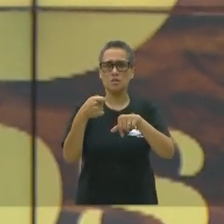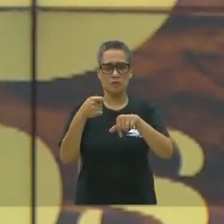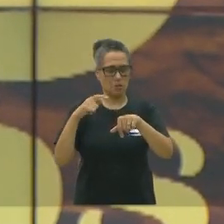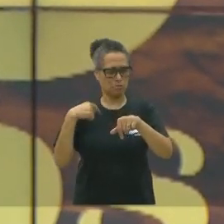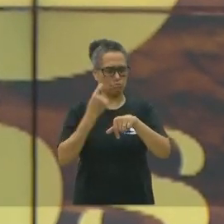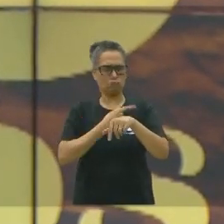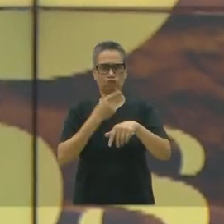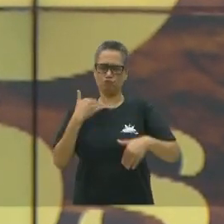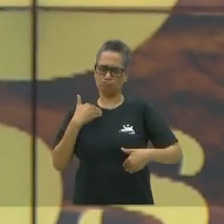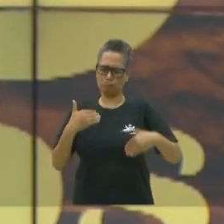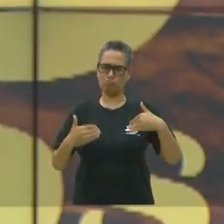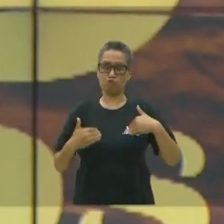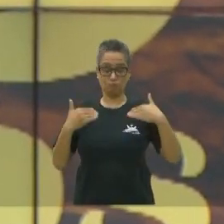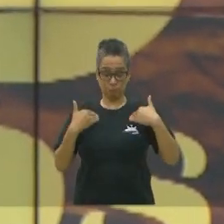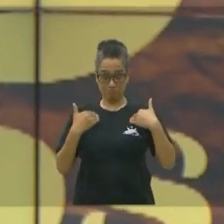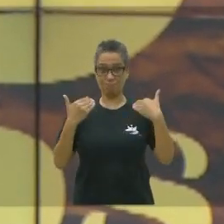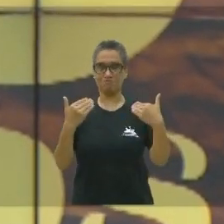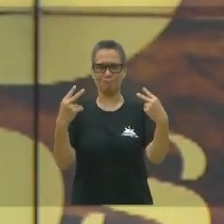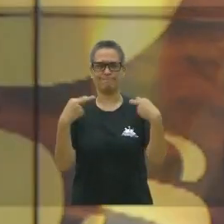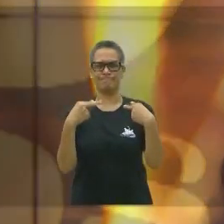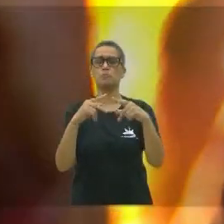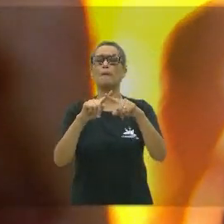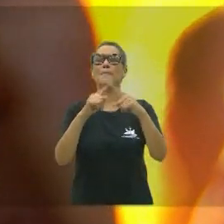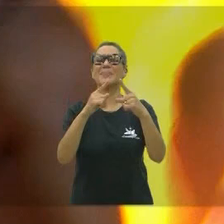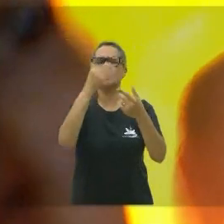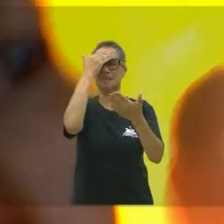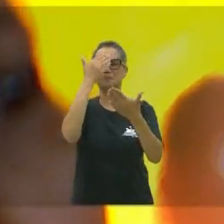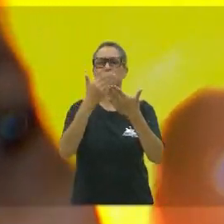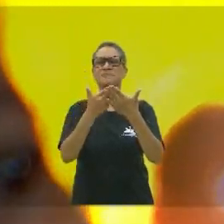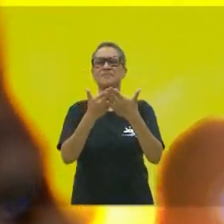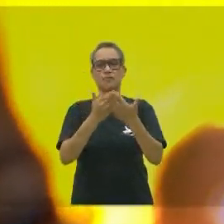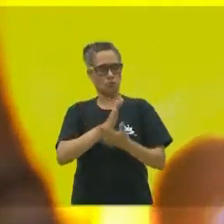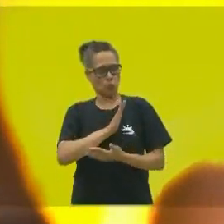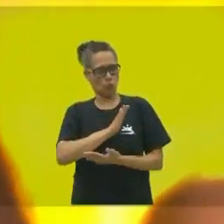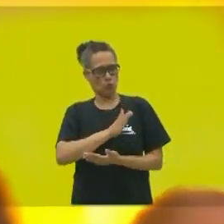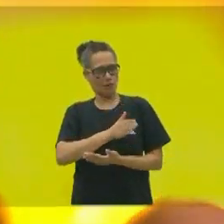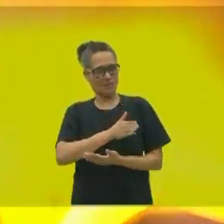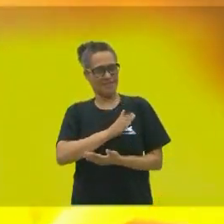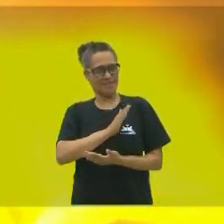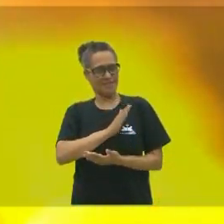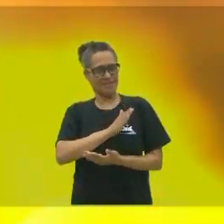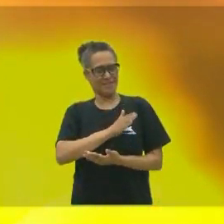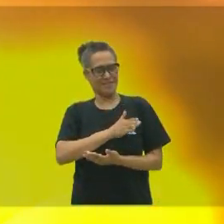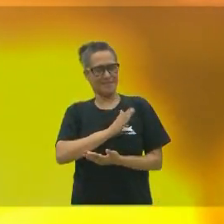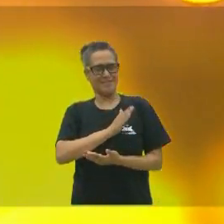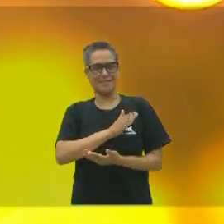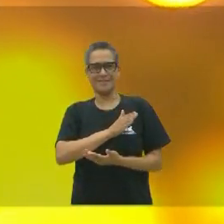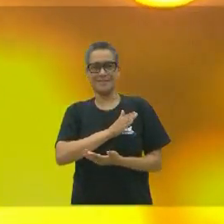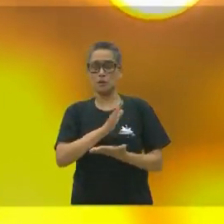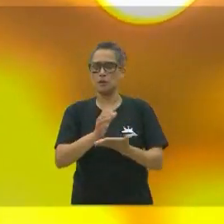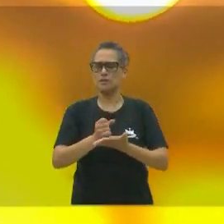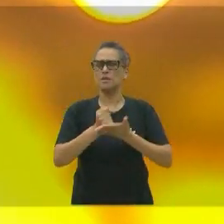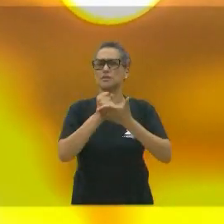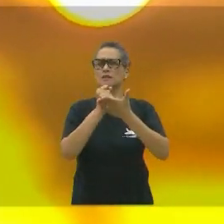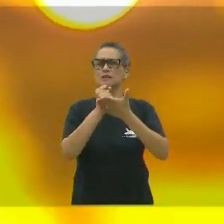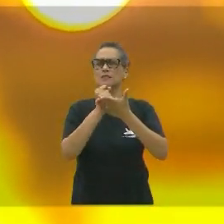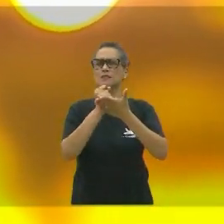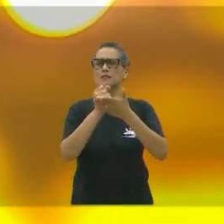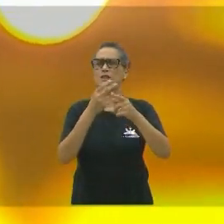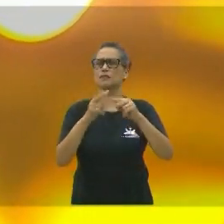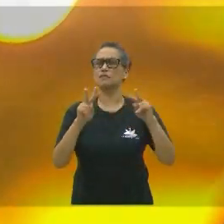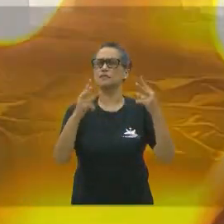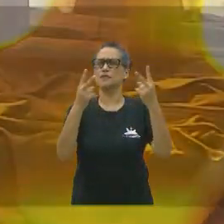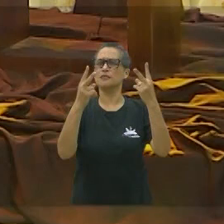mas nós cremos que o nosso coração está tocando na salvação, na vitória que Jesus tem